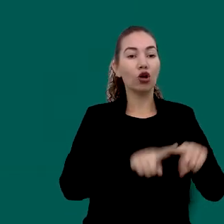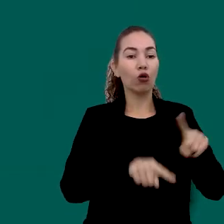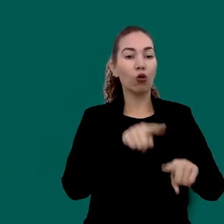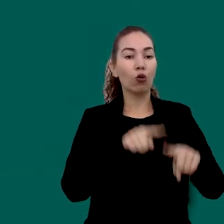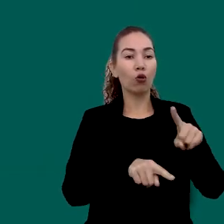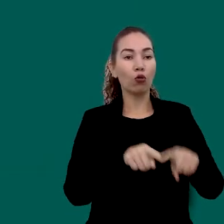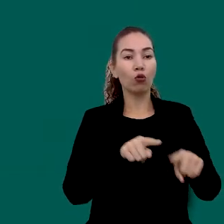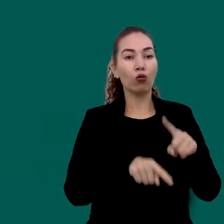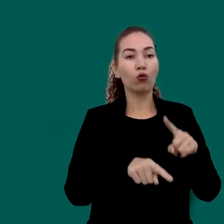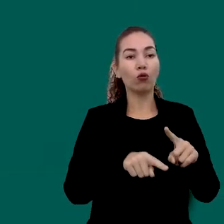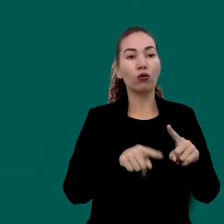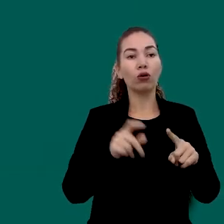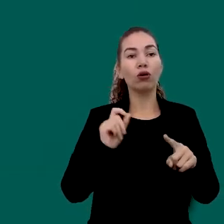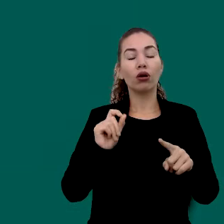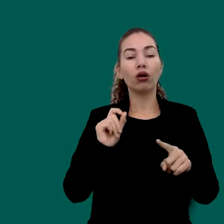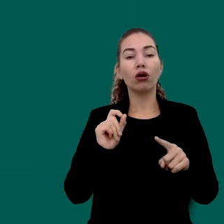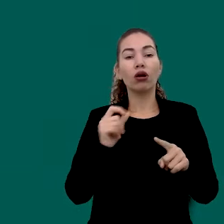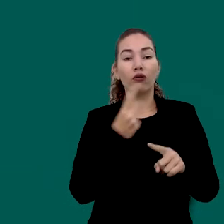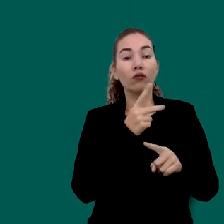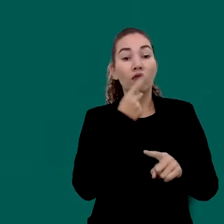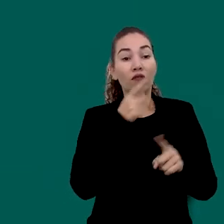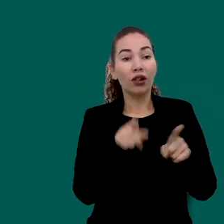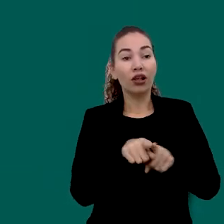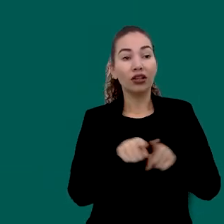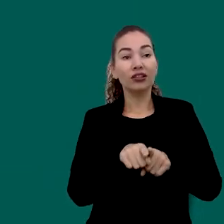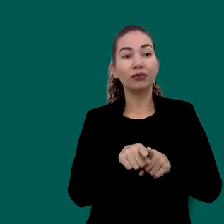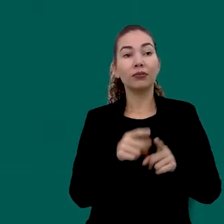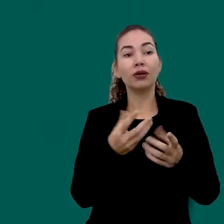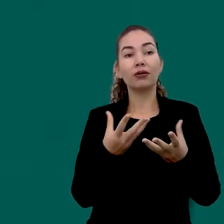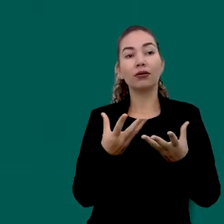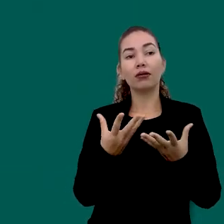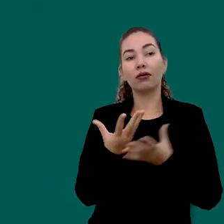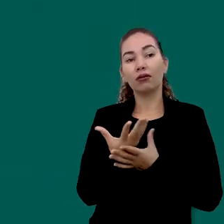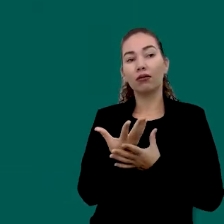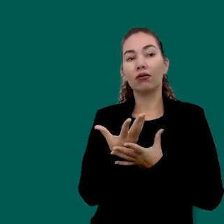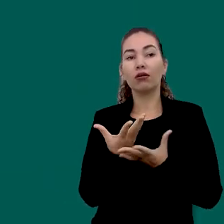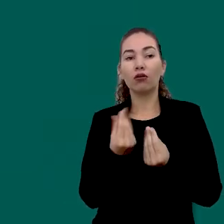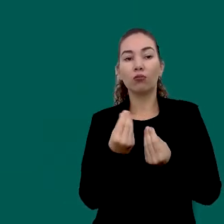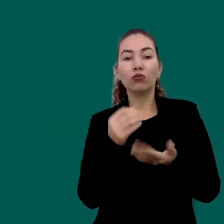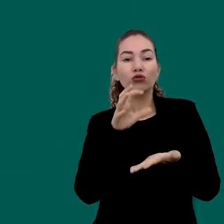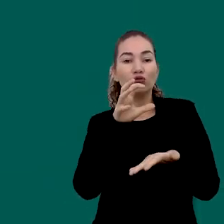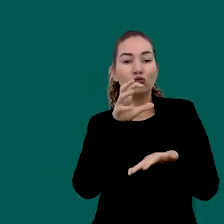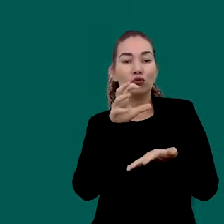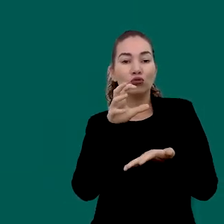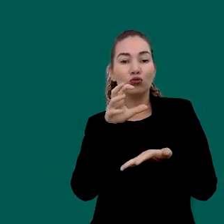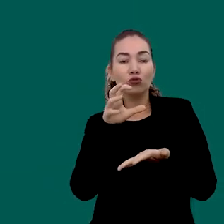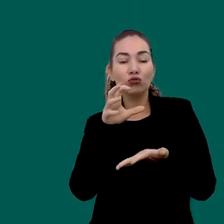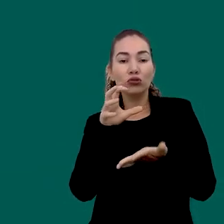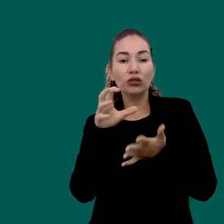esteja, muitos varejistas, o Michel pode falar também, muitos varejistas acabam cadastrando o produto